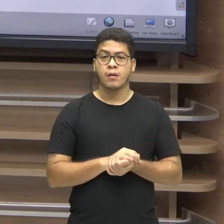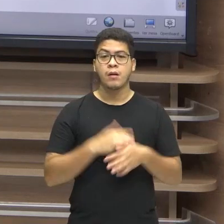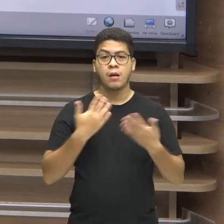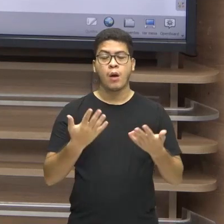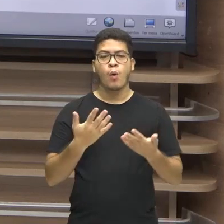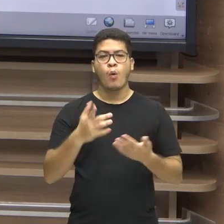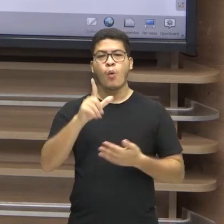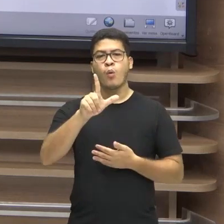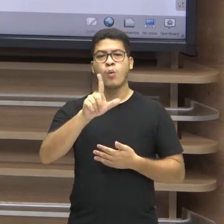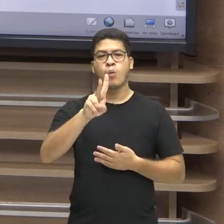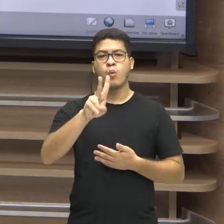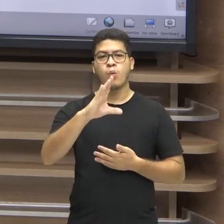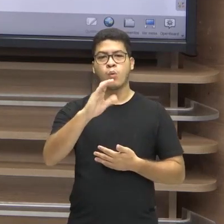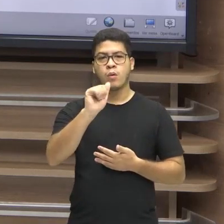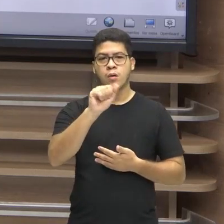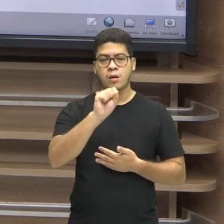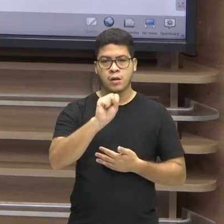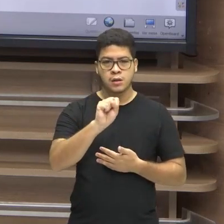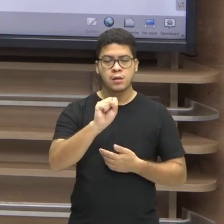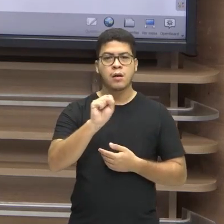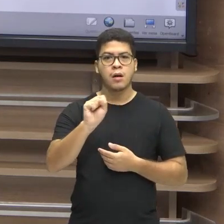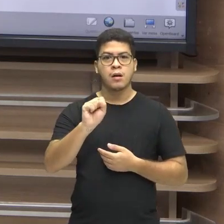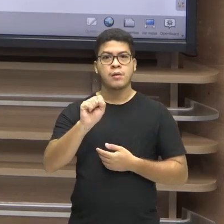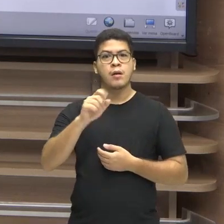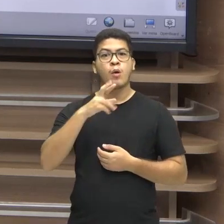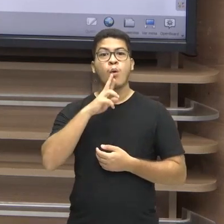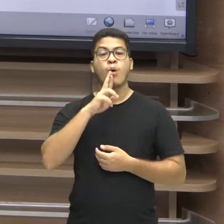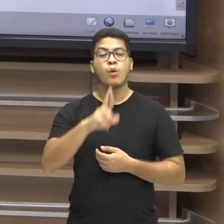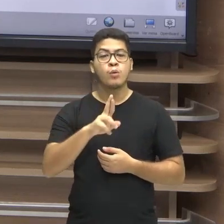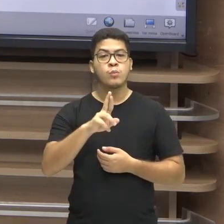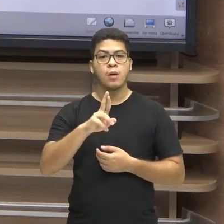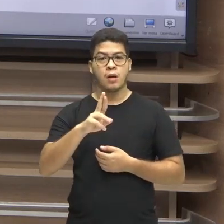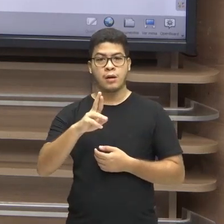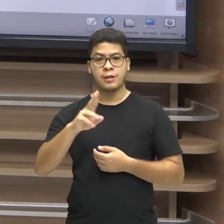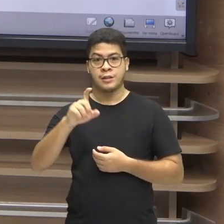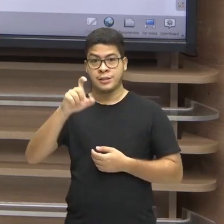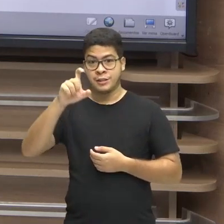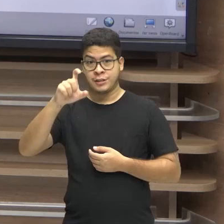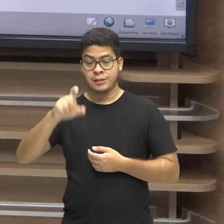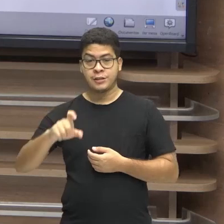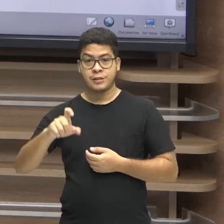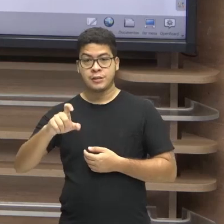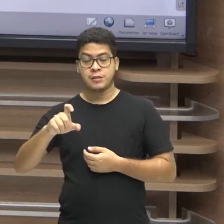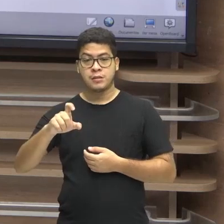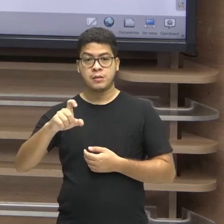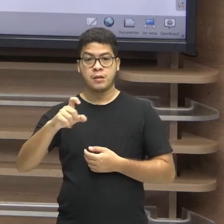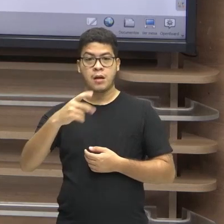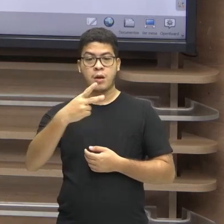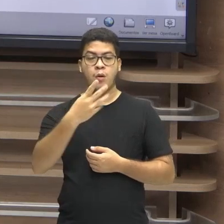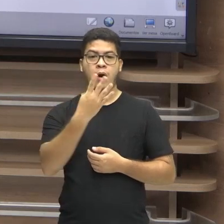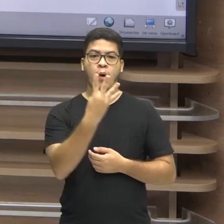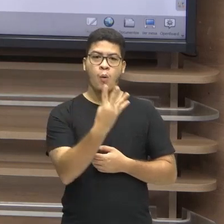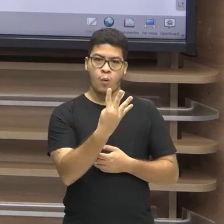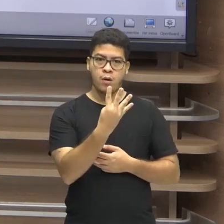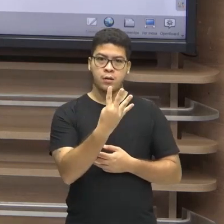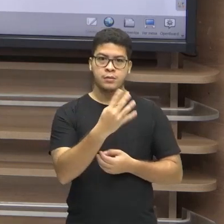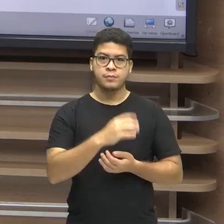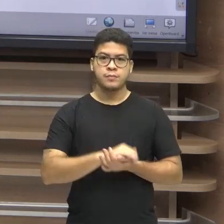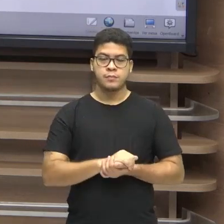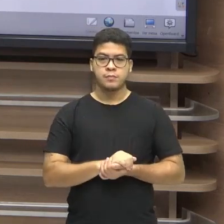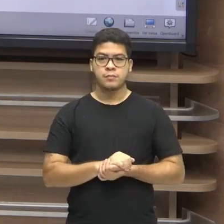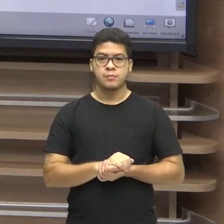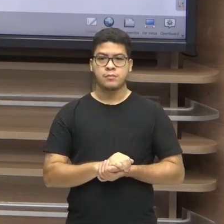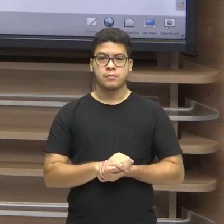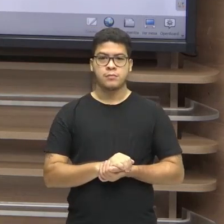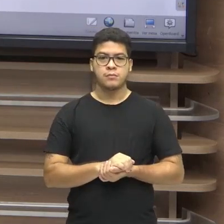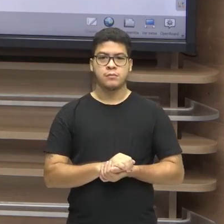Lucas Gabriel colocou x igual a 4, tá? Na questão 1, e na questão 2, x igual a